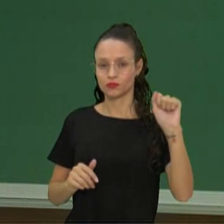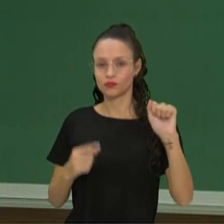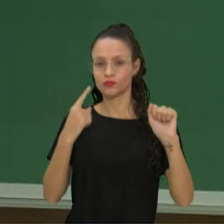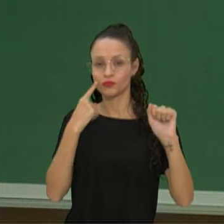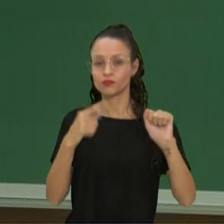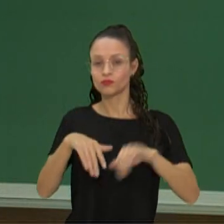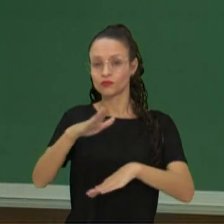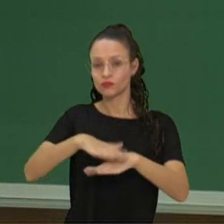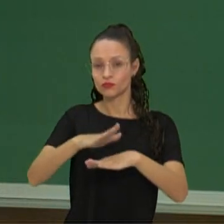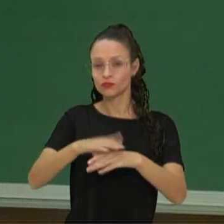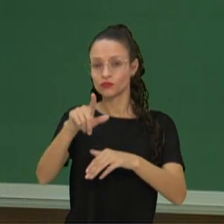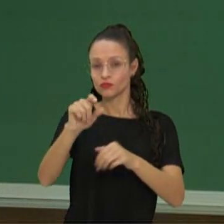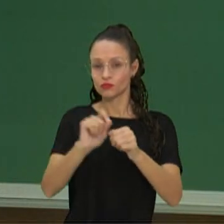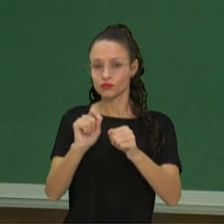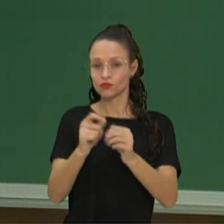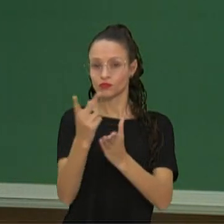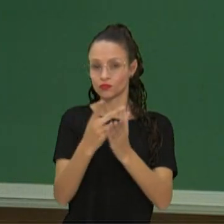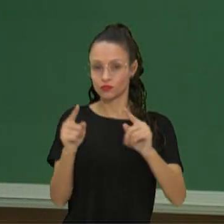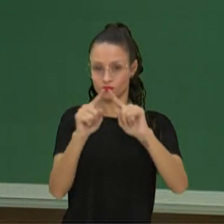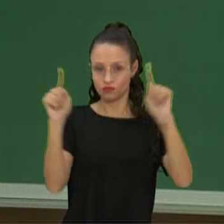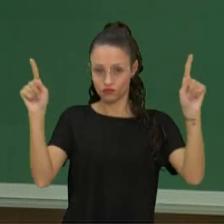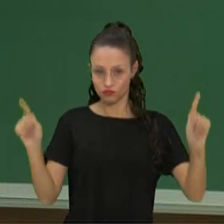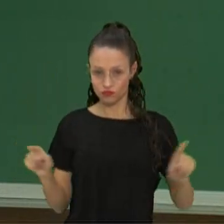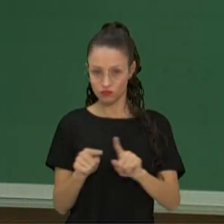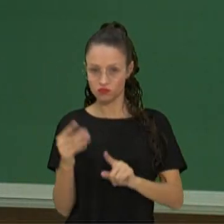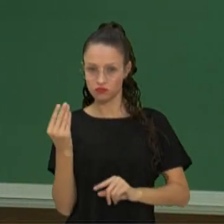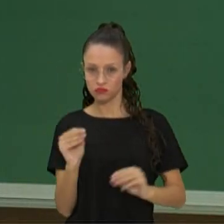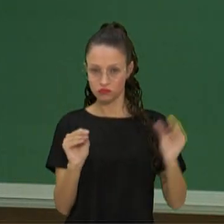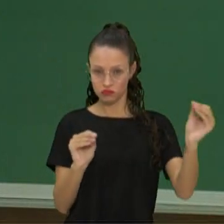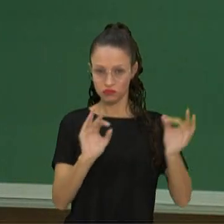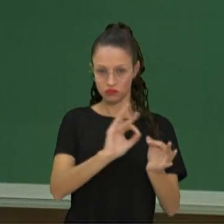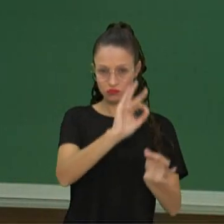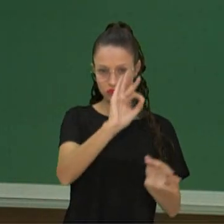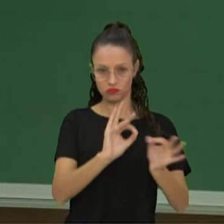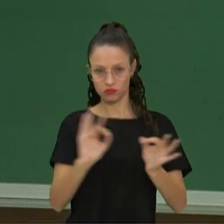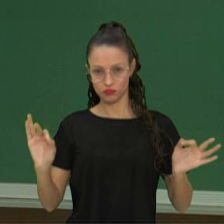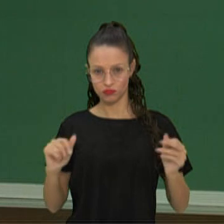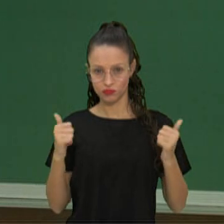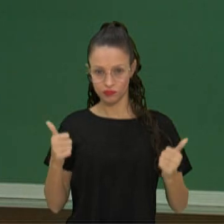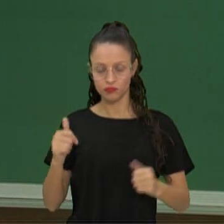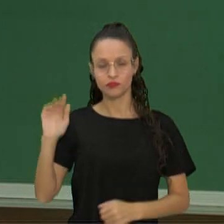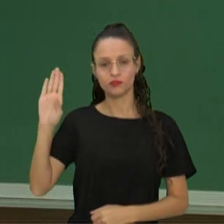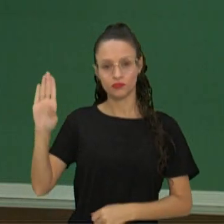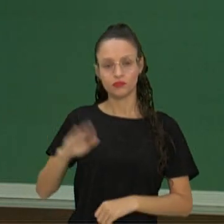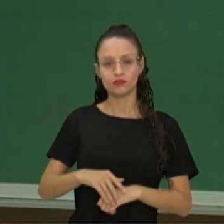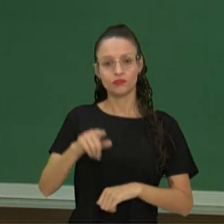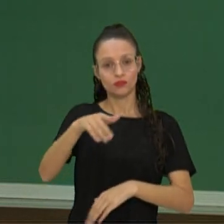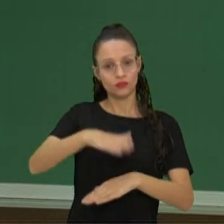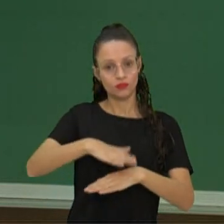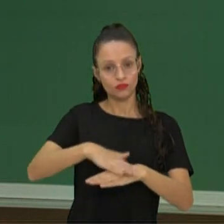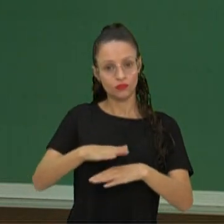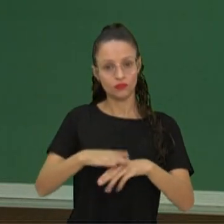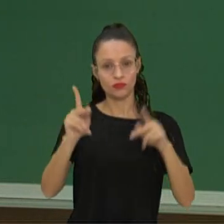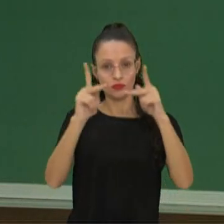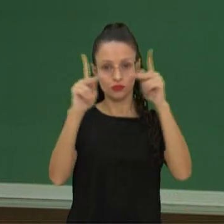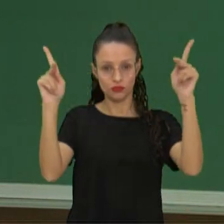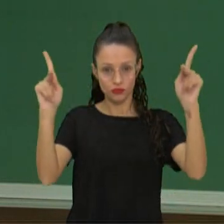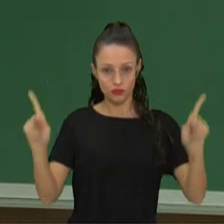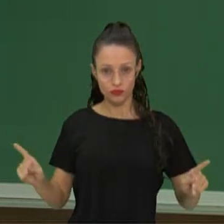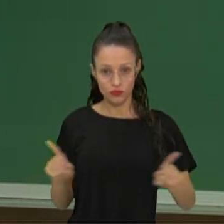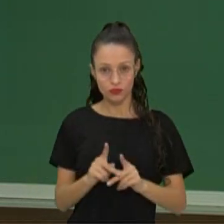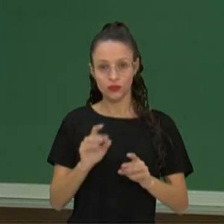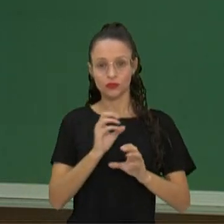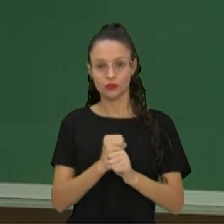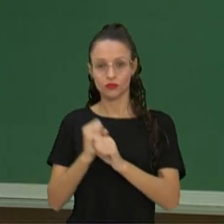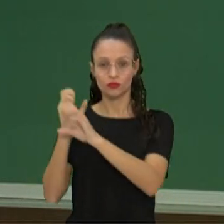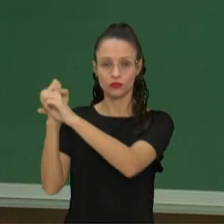um desenho. Desenhe o retângulo e coloque as medidas. Bem tranquilo. B. Determine o perímetro deste terreno. Perímetro é a soma